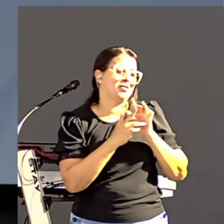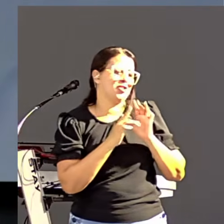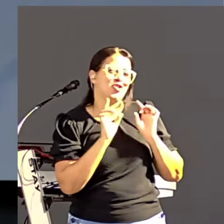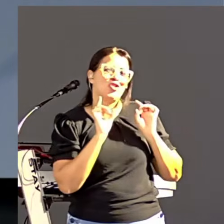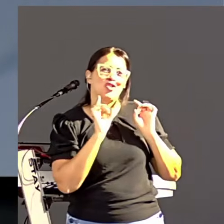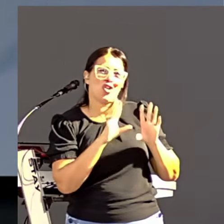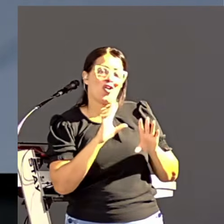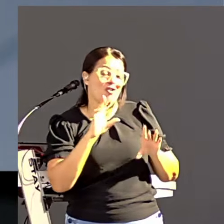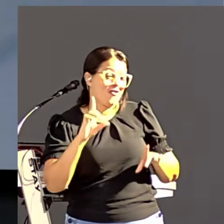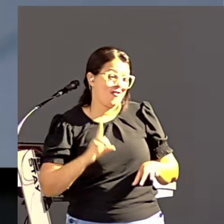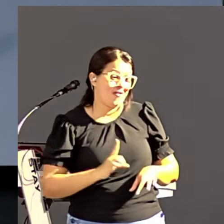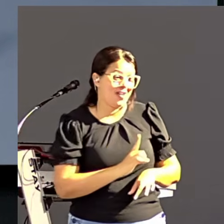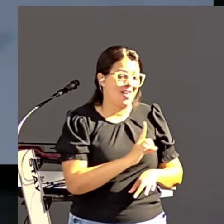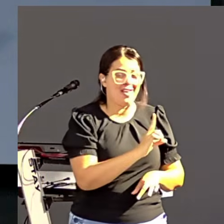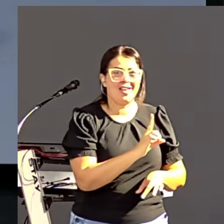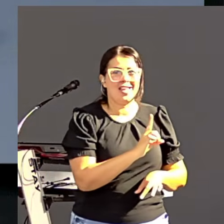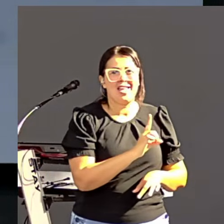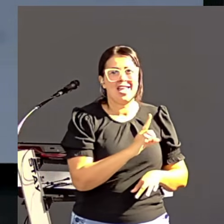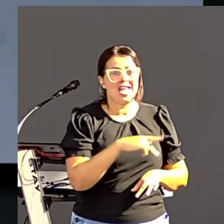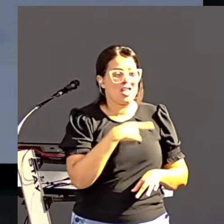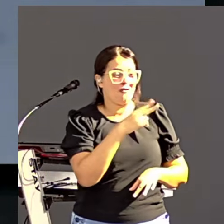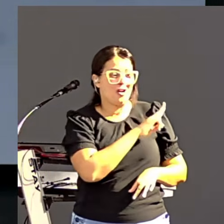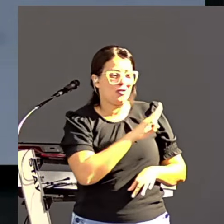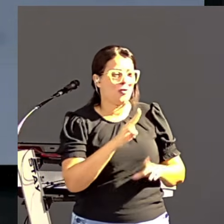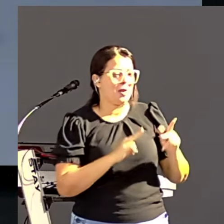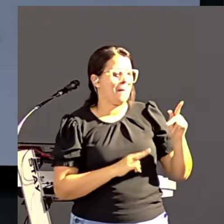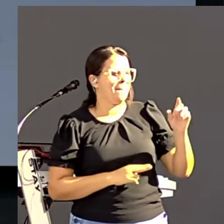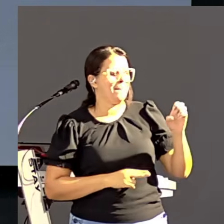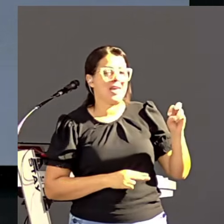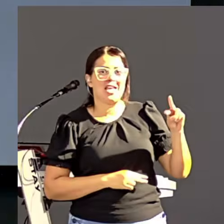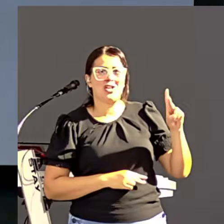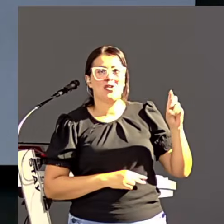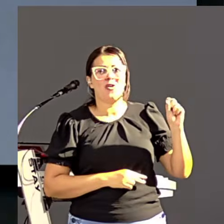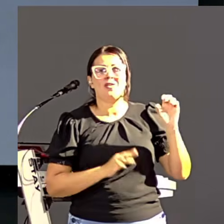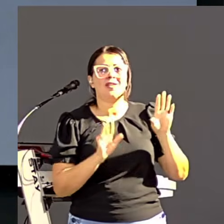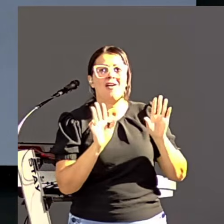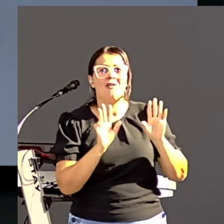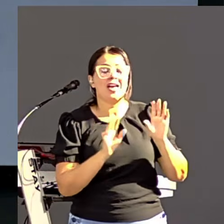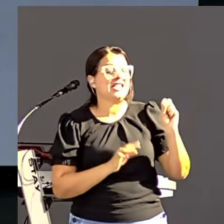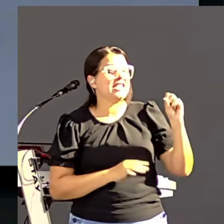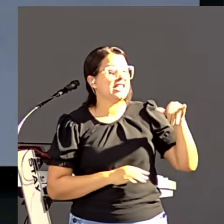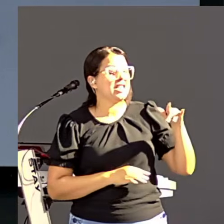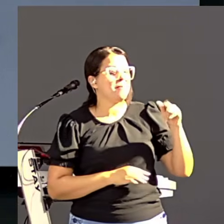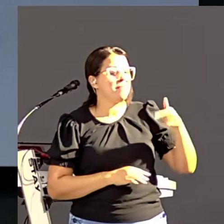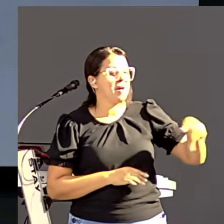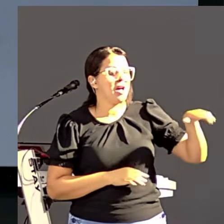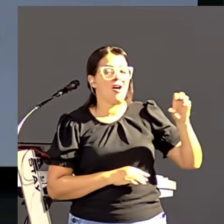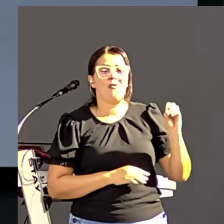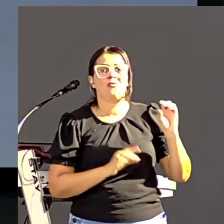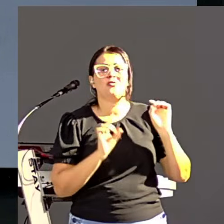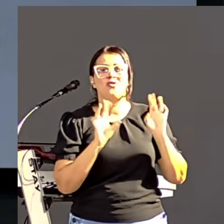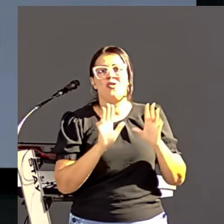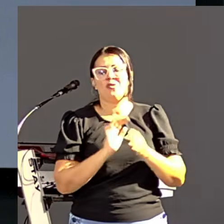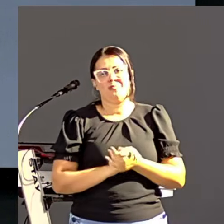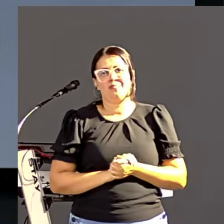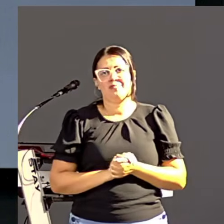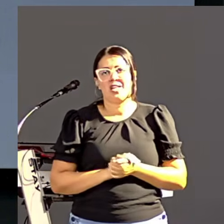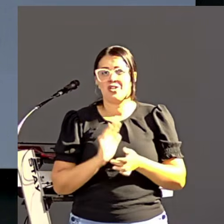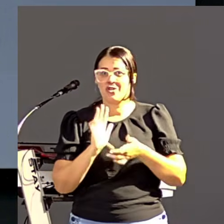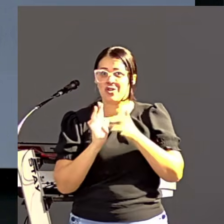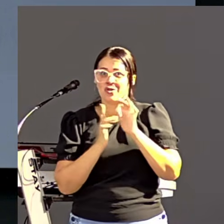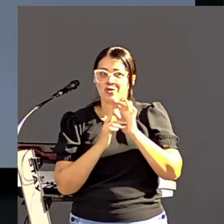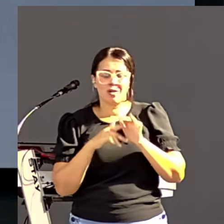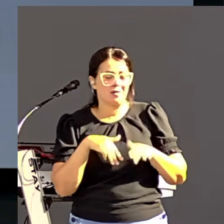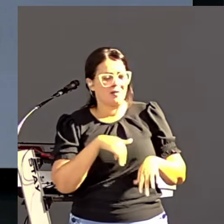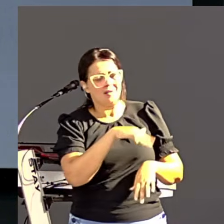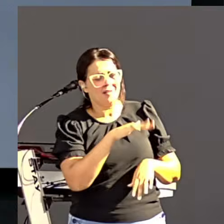dirige a ele, não chamando de Pedro, mas o chamando de Simão. Jesus na verdade está dizendo o quê?